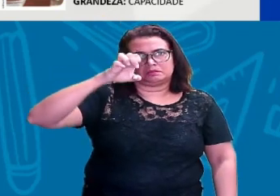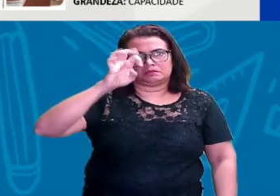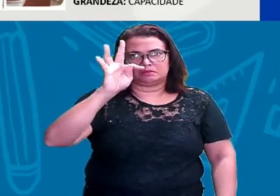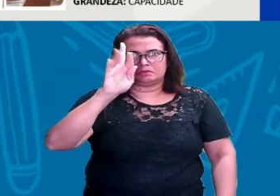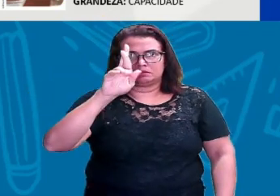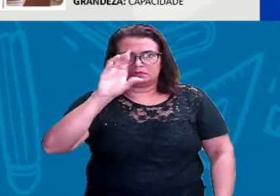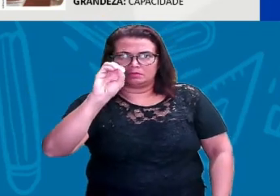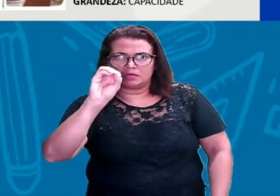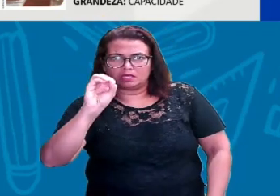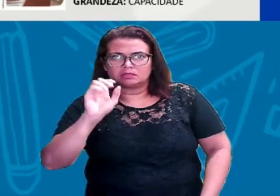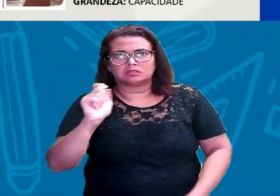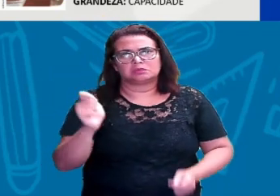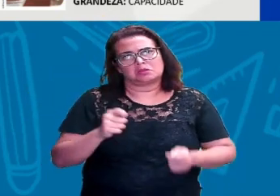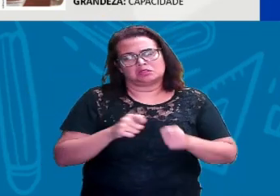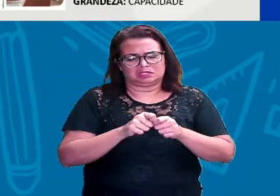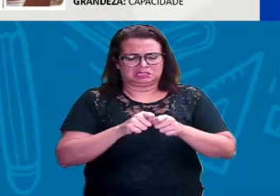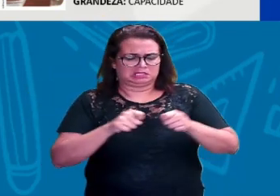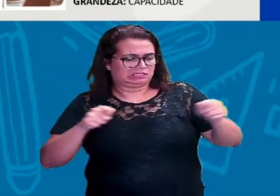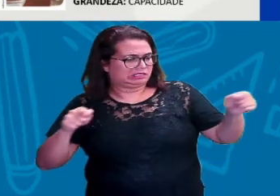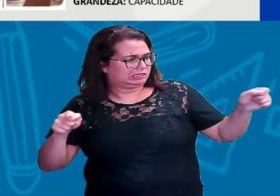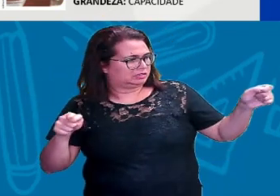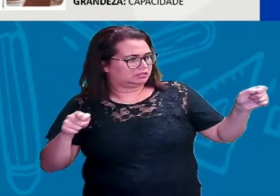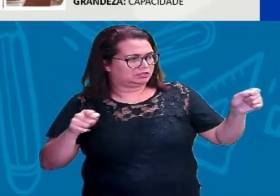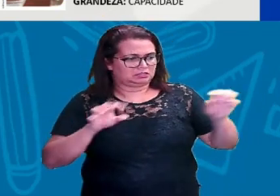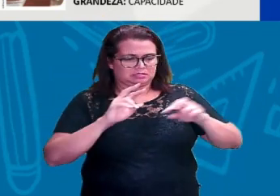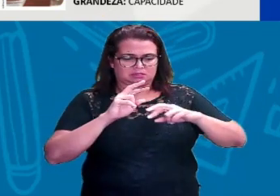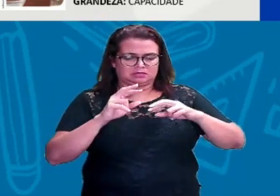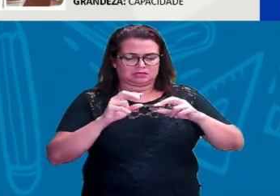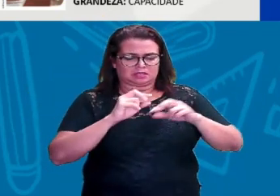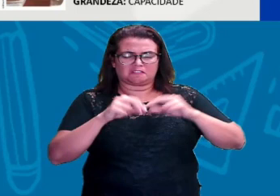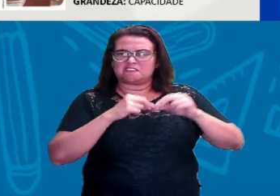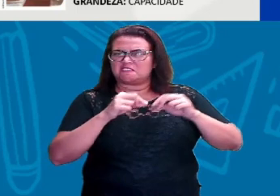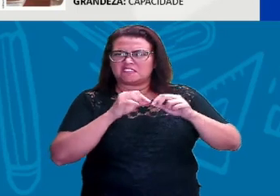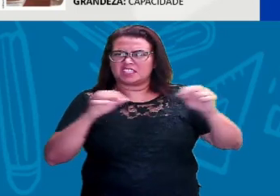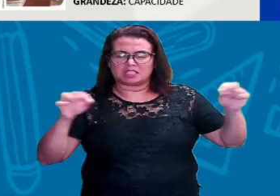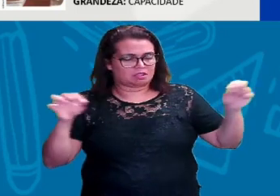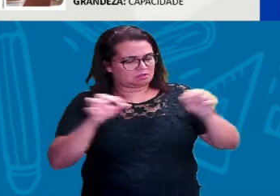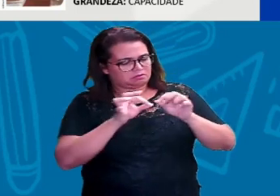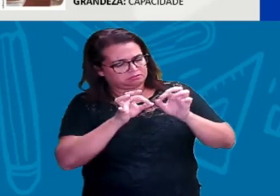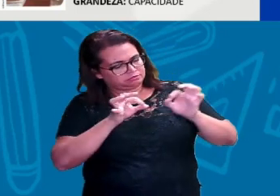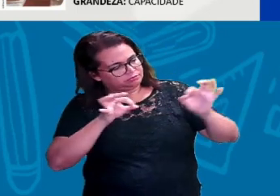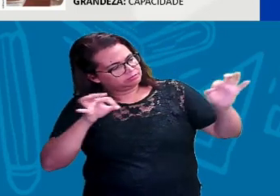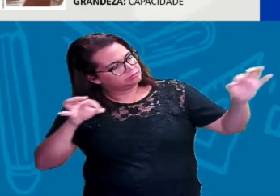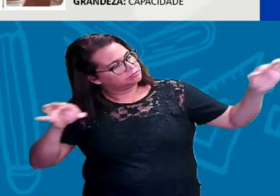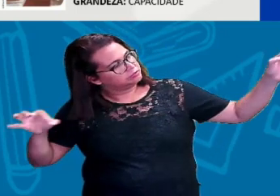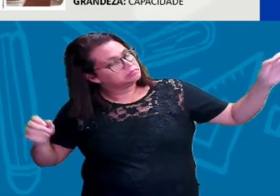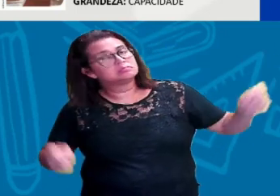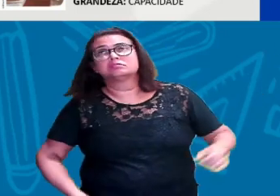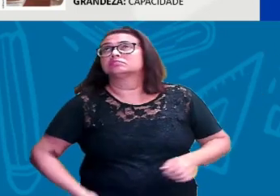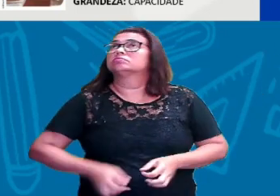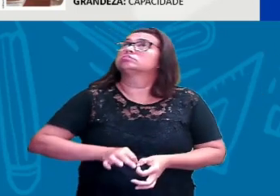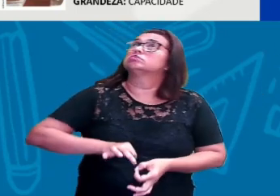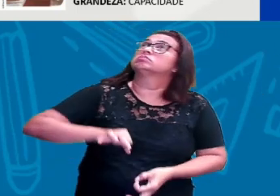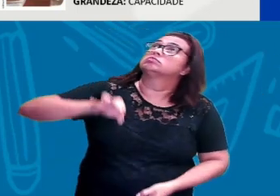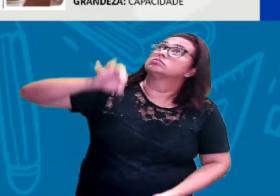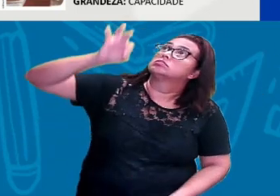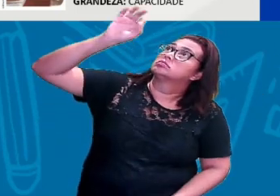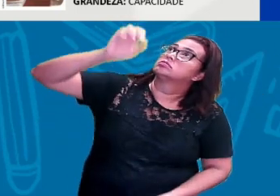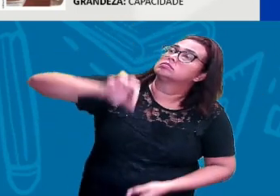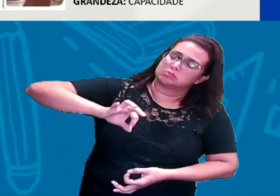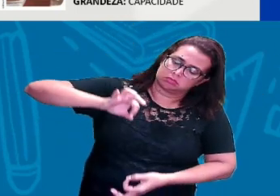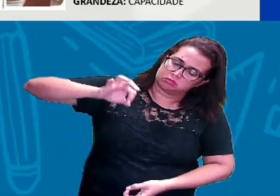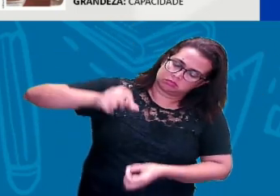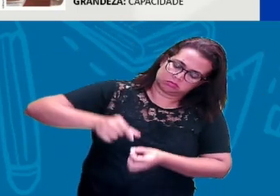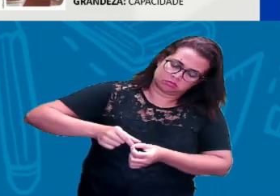posso usar o quê? Uma trena, uma fita métrica, seja lá a relação do objeto que eu esteja utilizando,